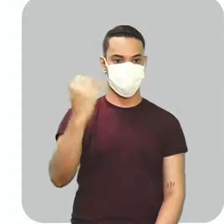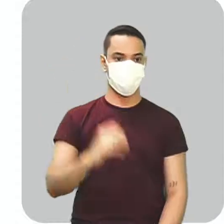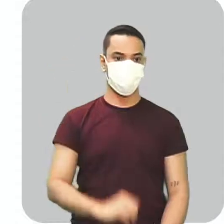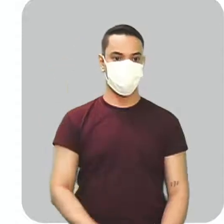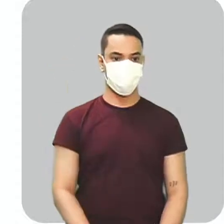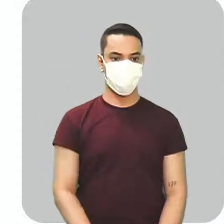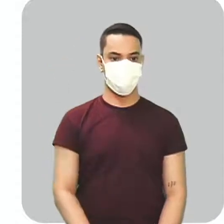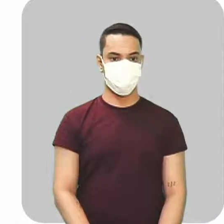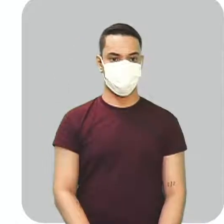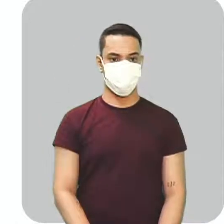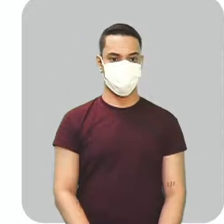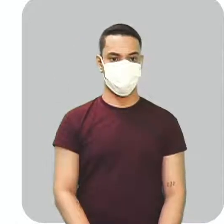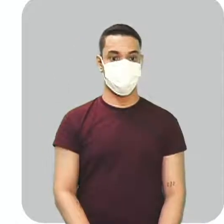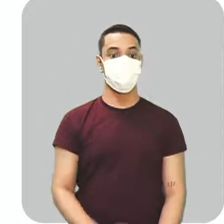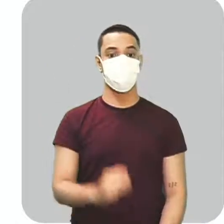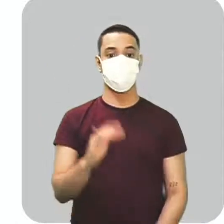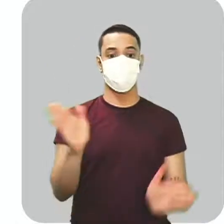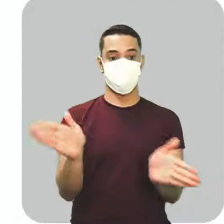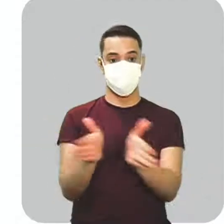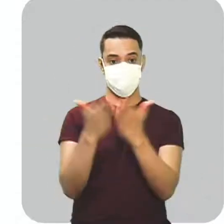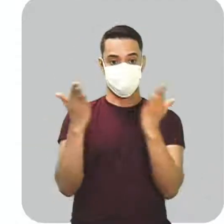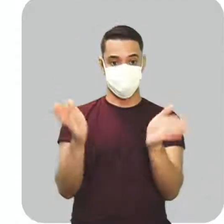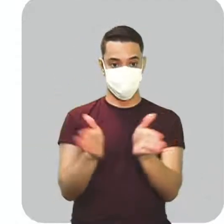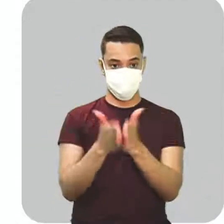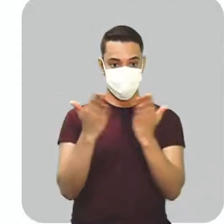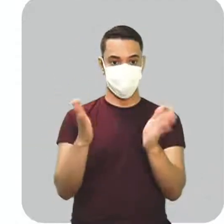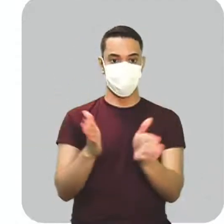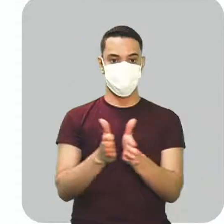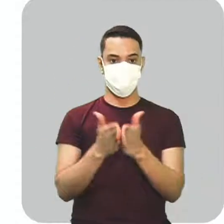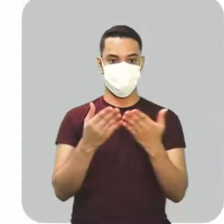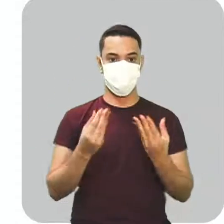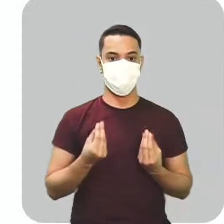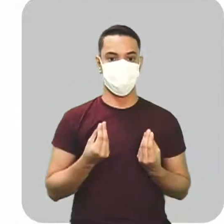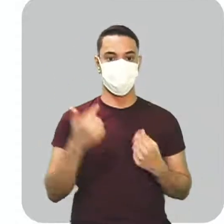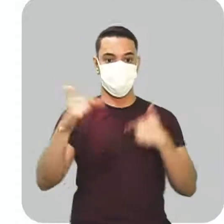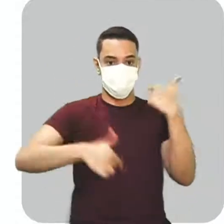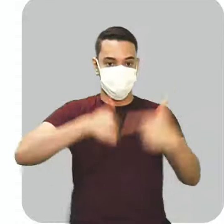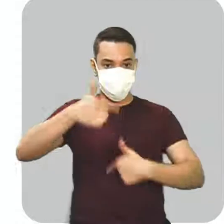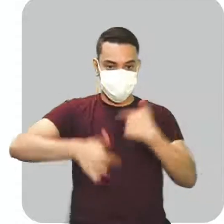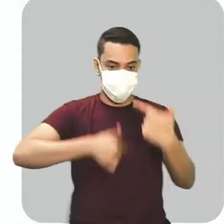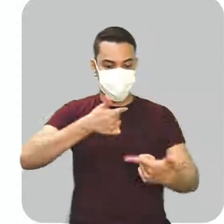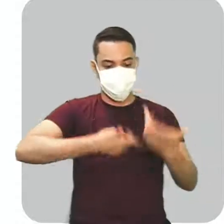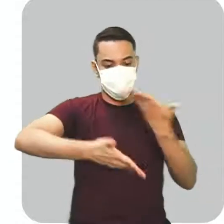Ó, os pobres dão pelo pão o trabalho.